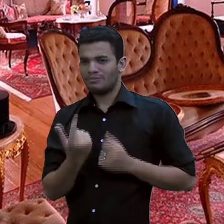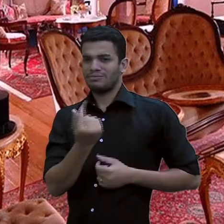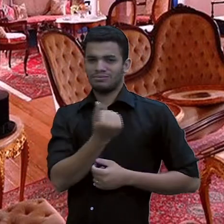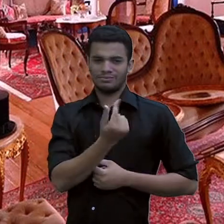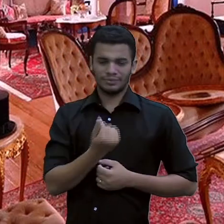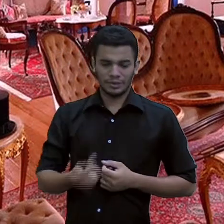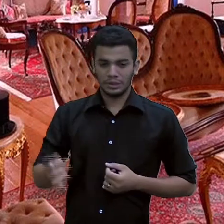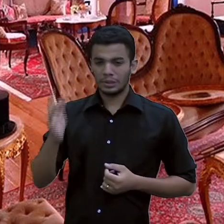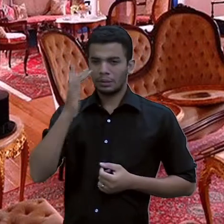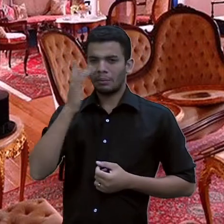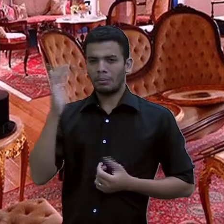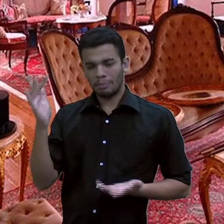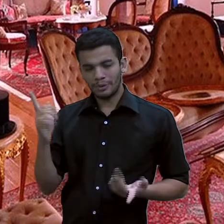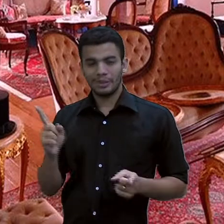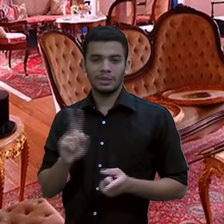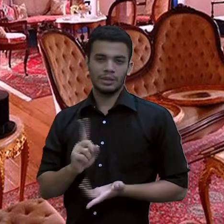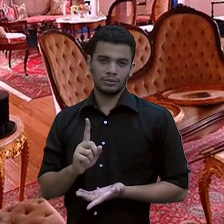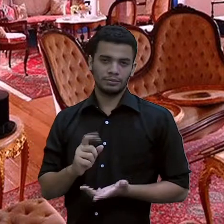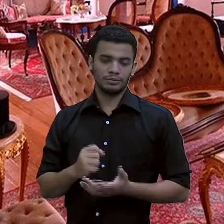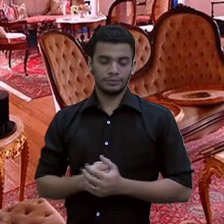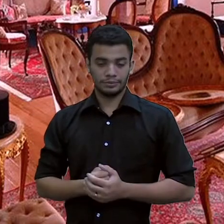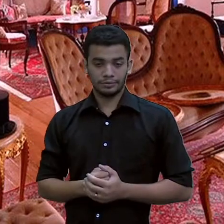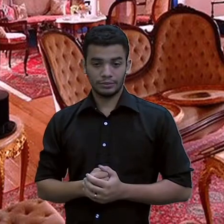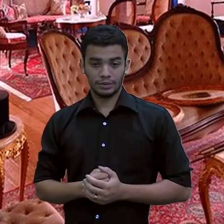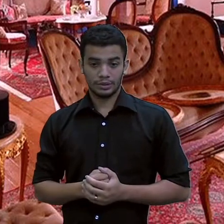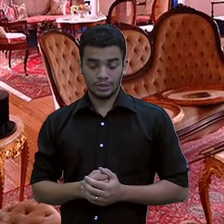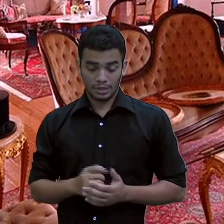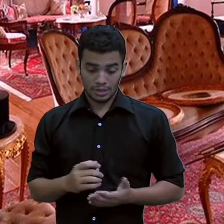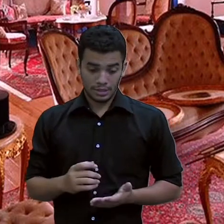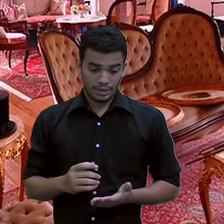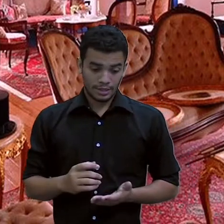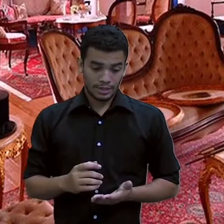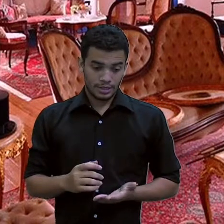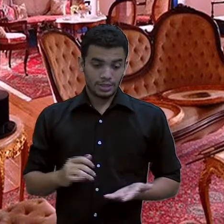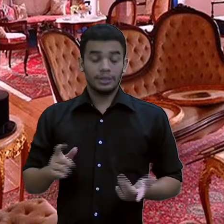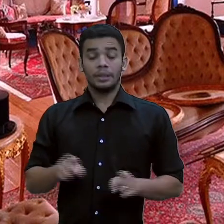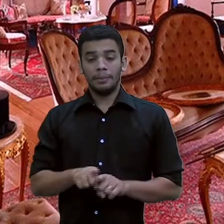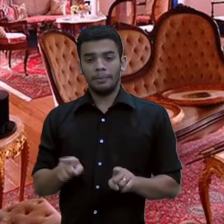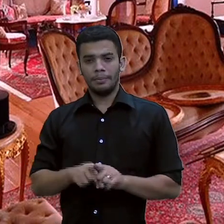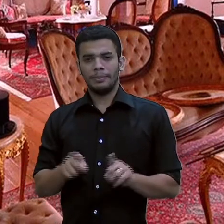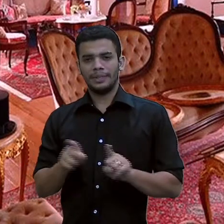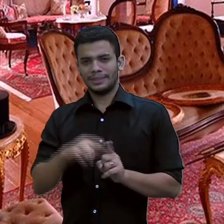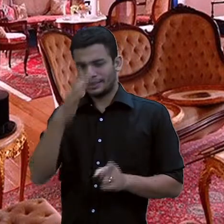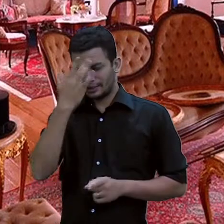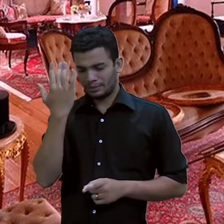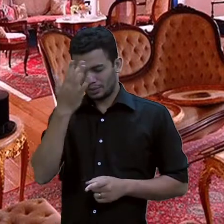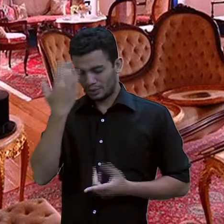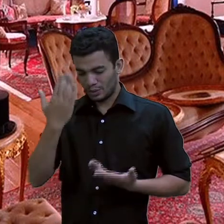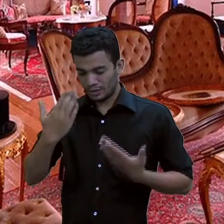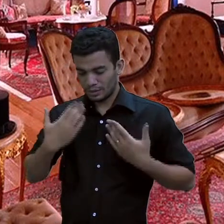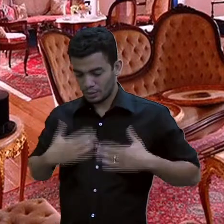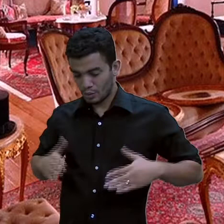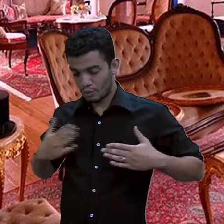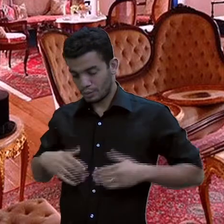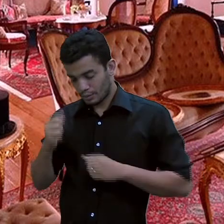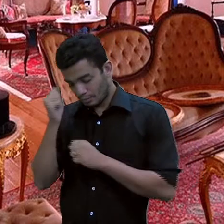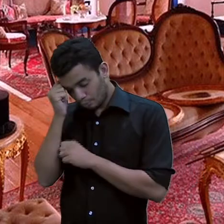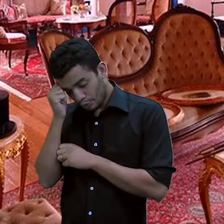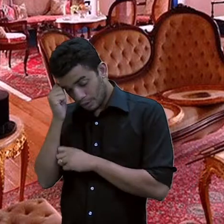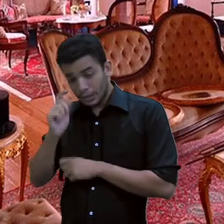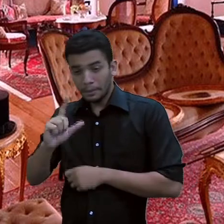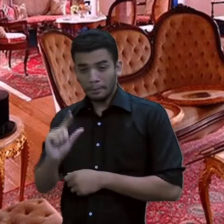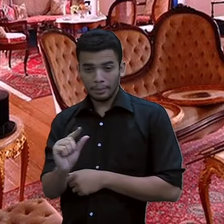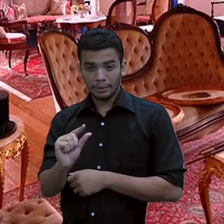de descanso e logo quando nascia o sol, os homens levavam os escravos para a lavoura e as